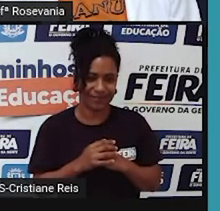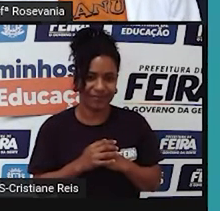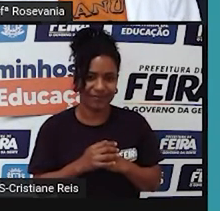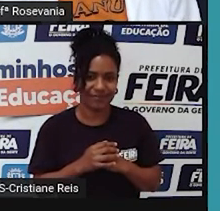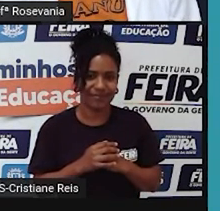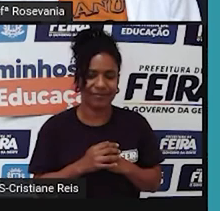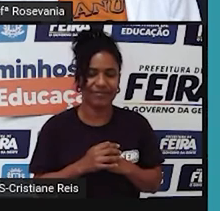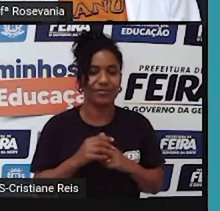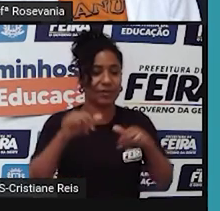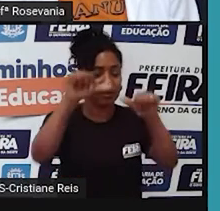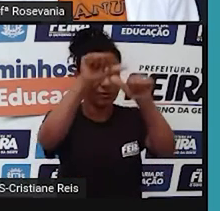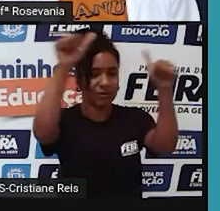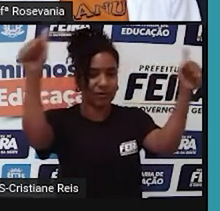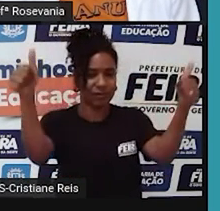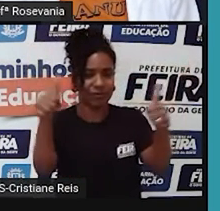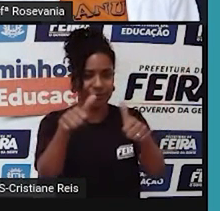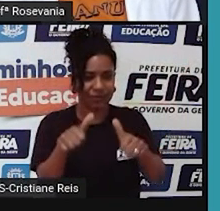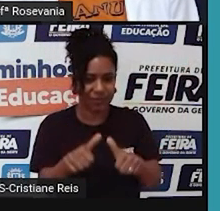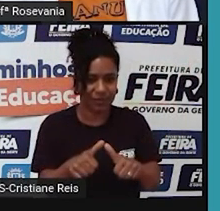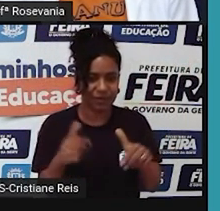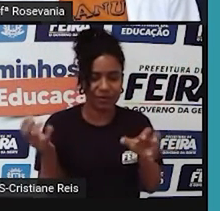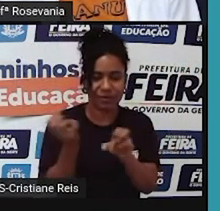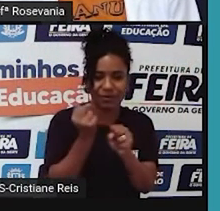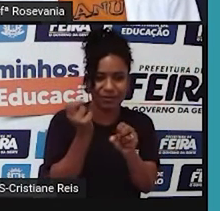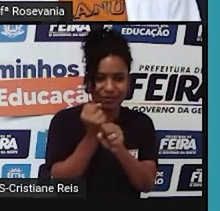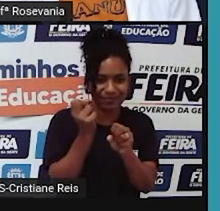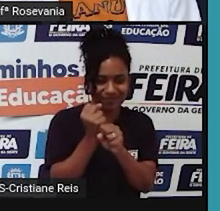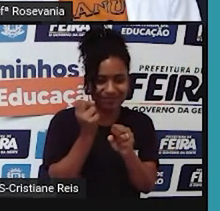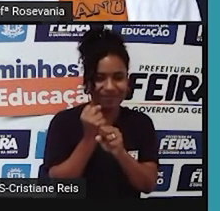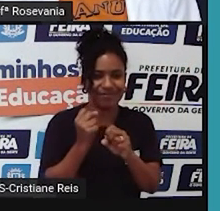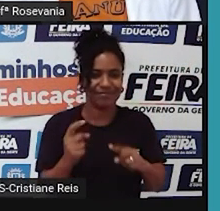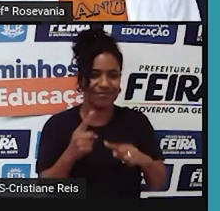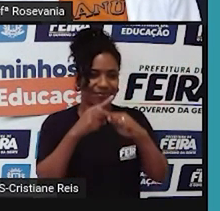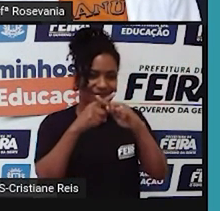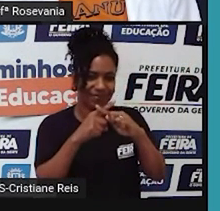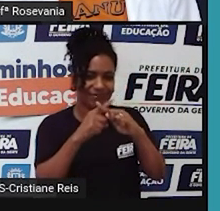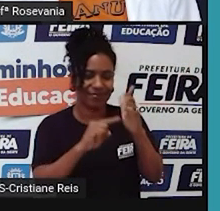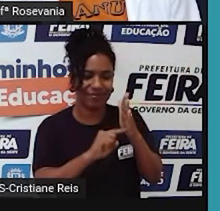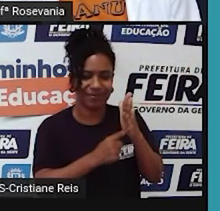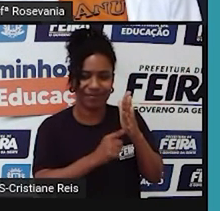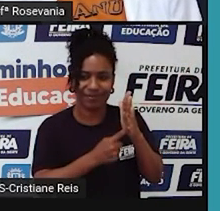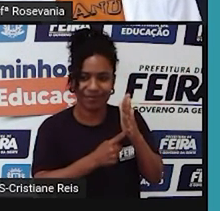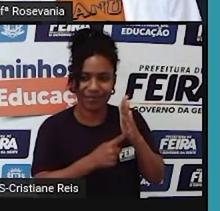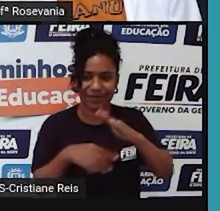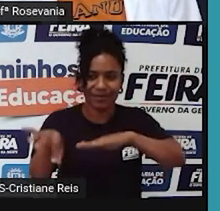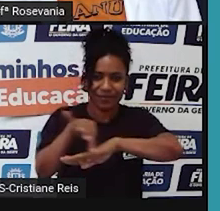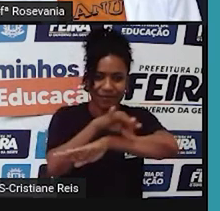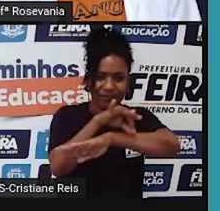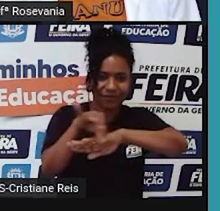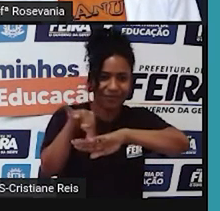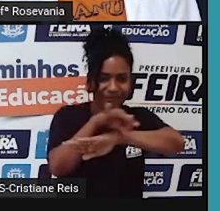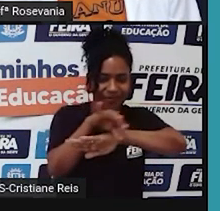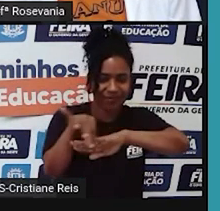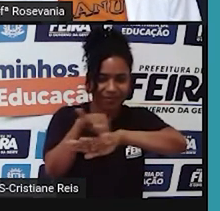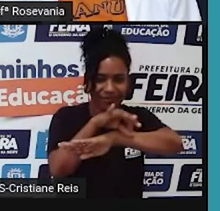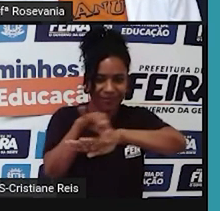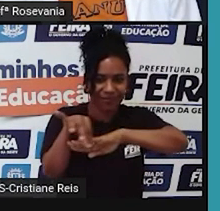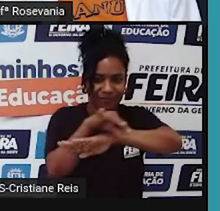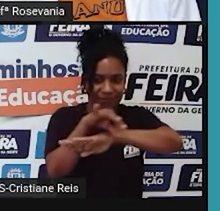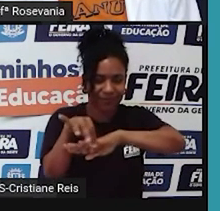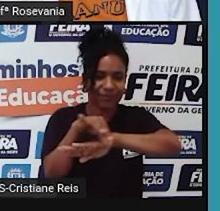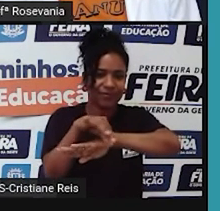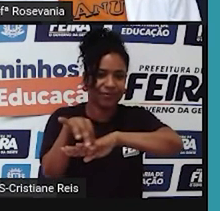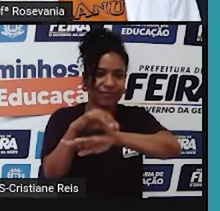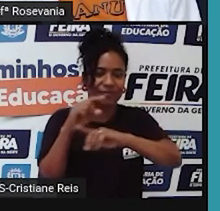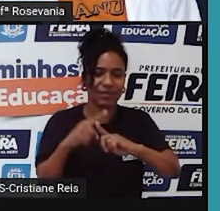está aqui fazendo continhas simples de multiplicação. Você vai medindo, né, com a reguinha mesmo de um espaço para o outro e